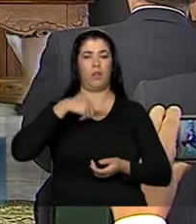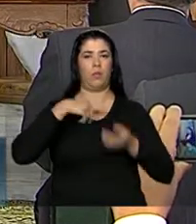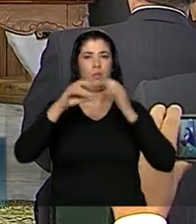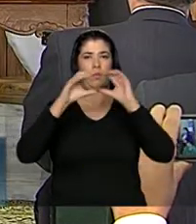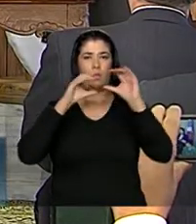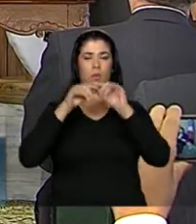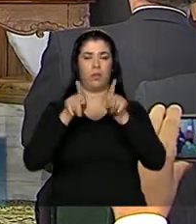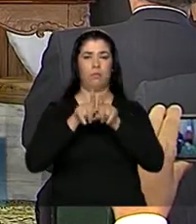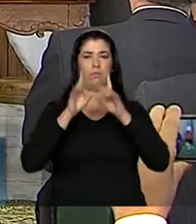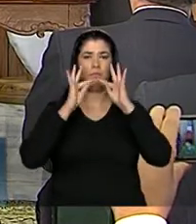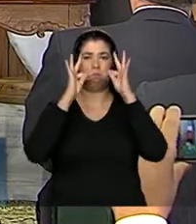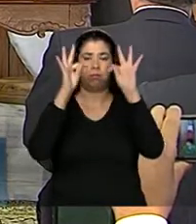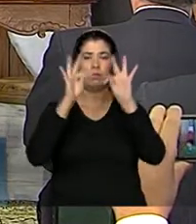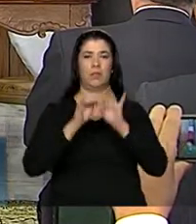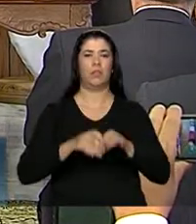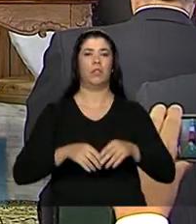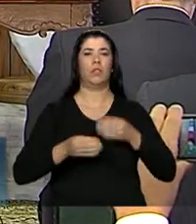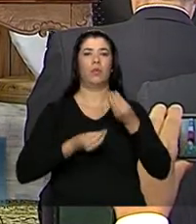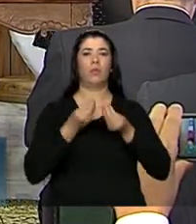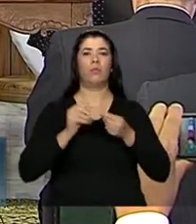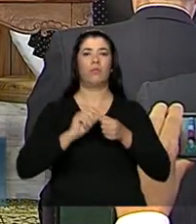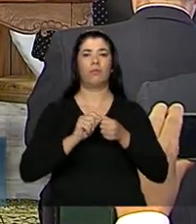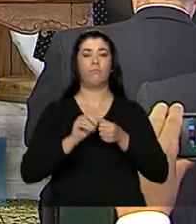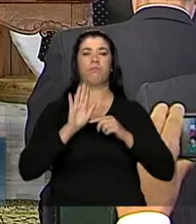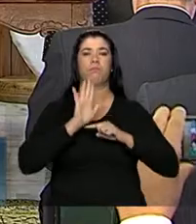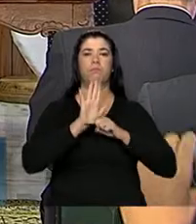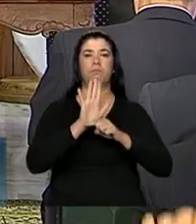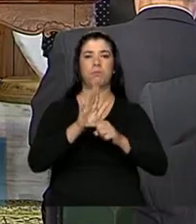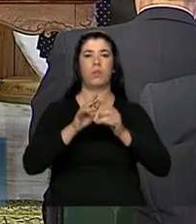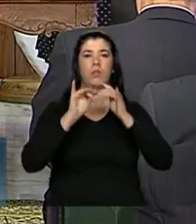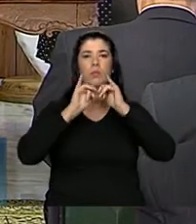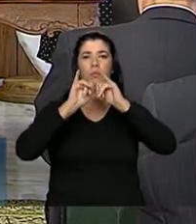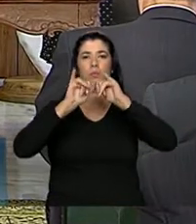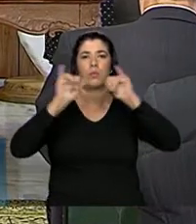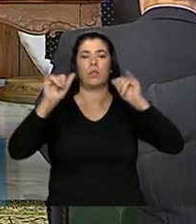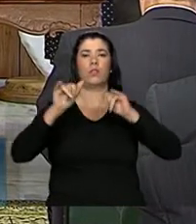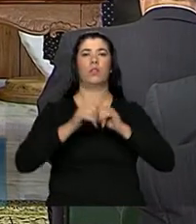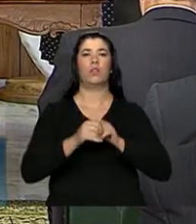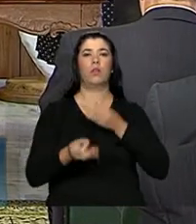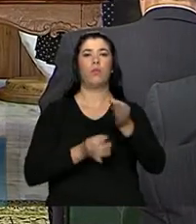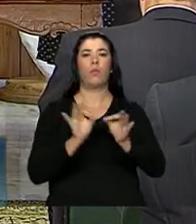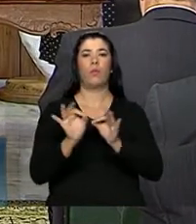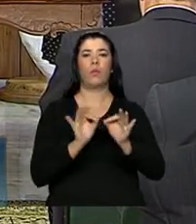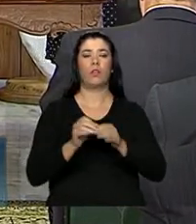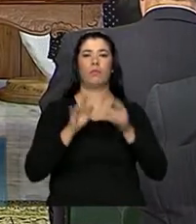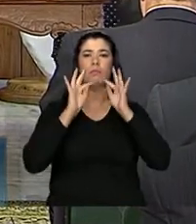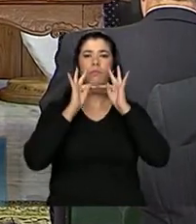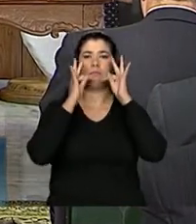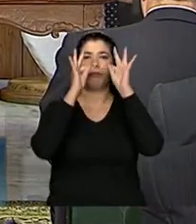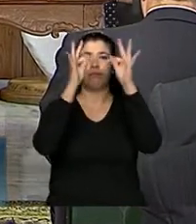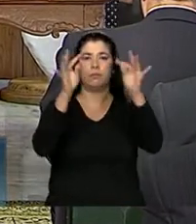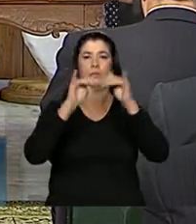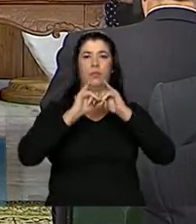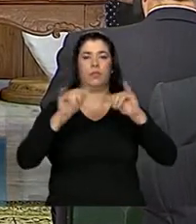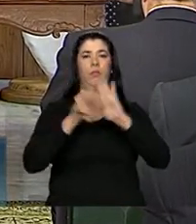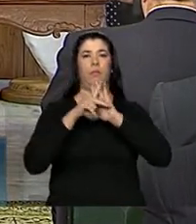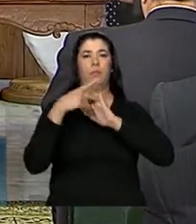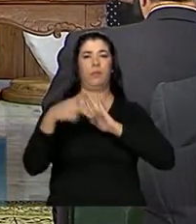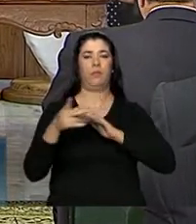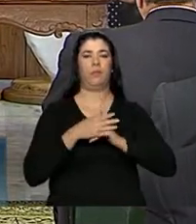comunicação, que visam promover cooperação no domínio dessas tecnologias da informação, em